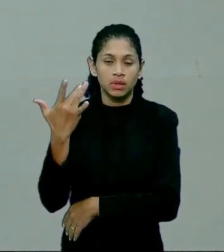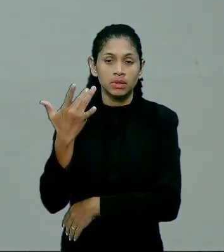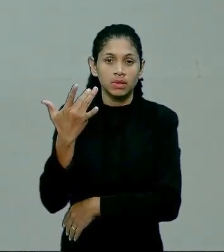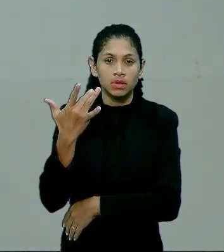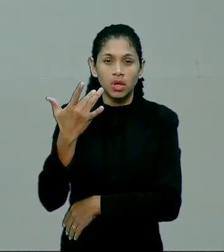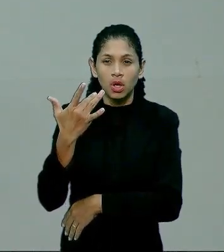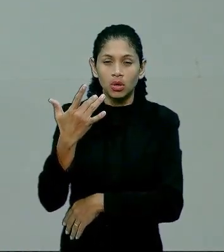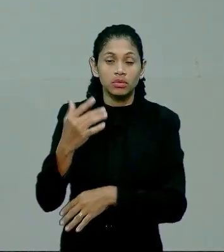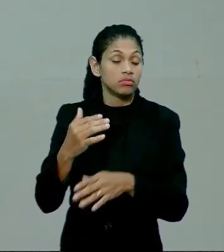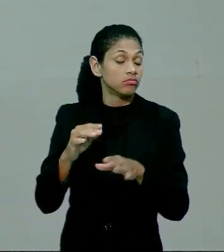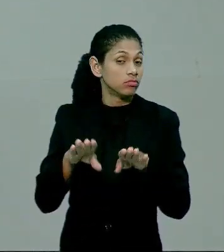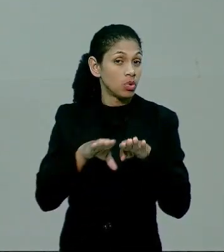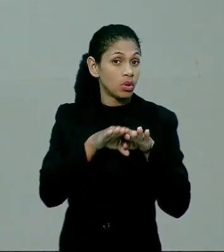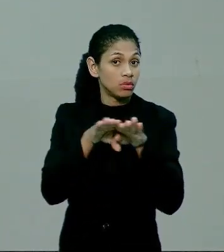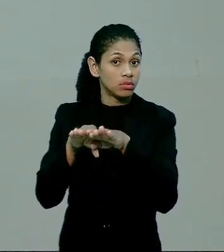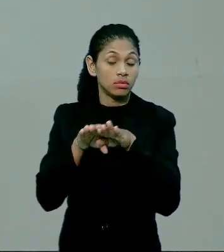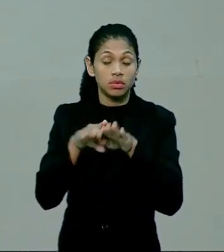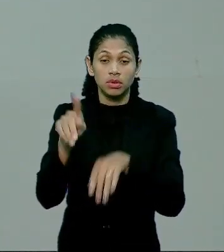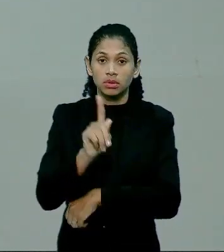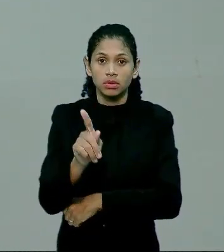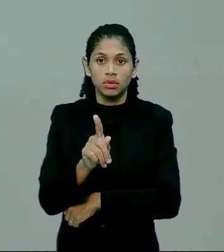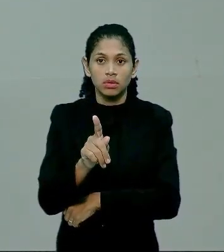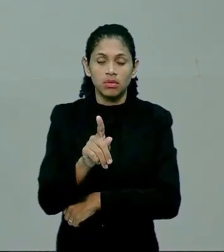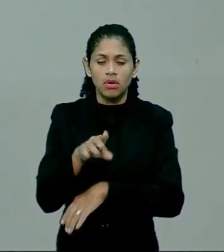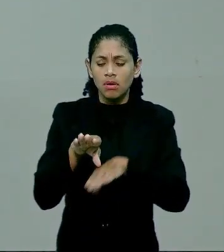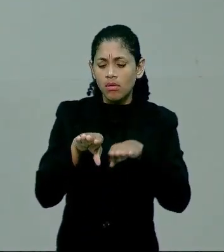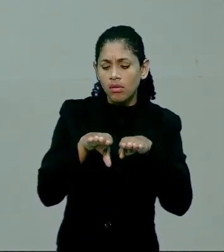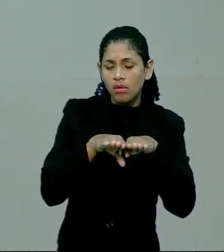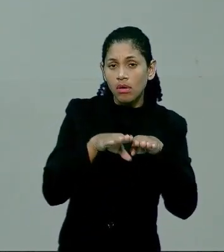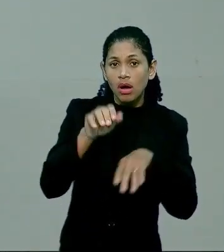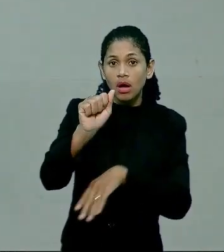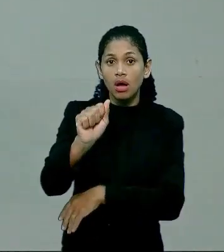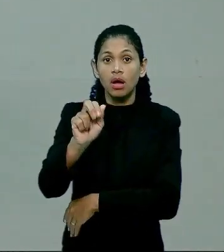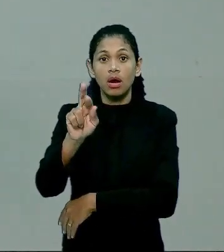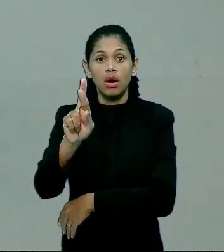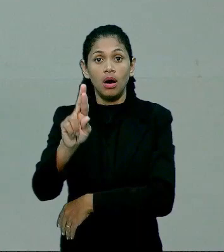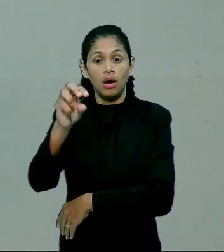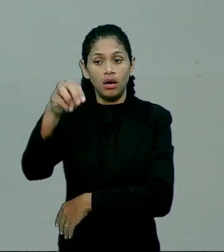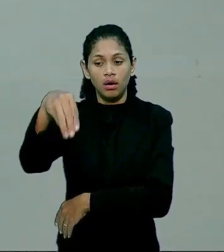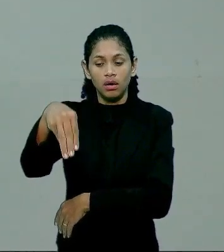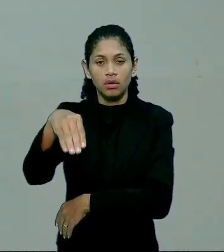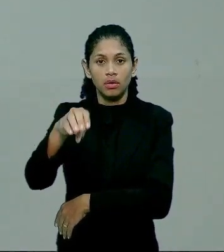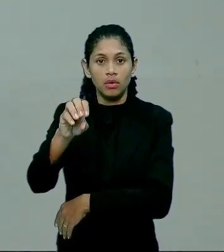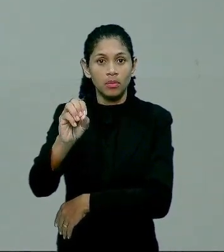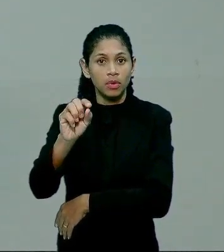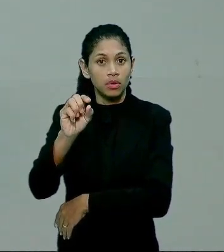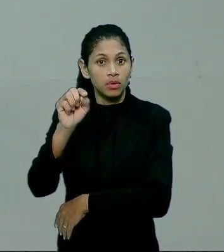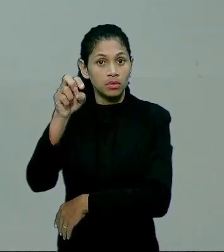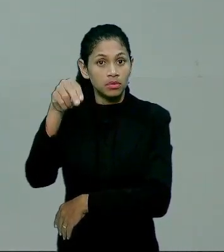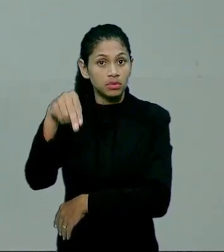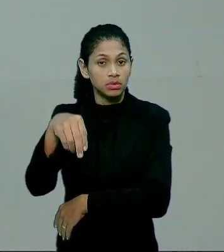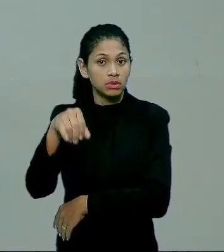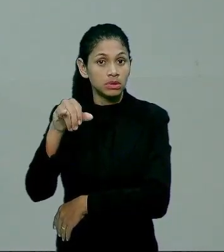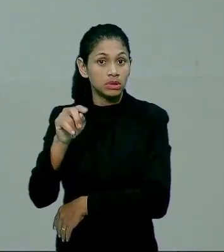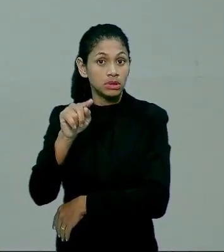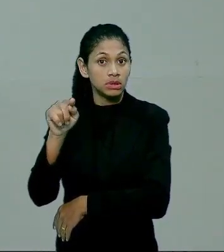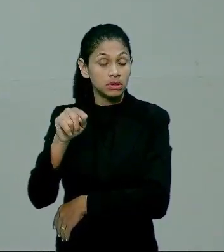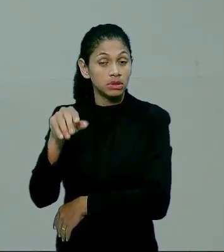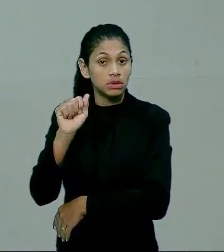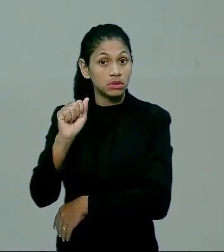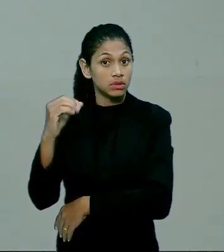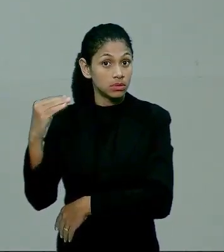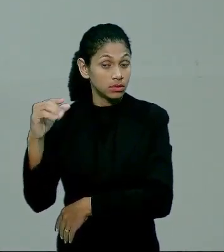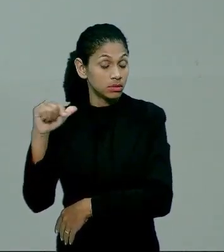padronização. A harmonização aqui se fala é que tá tudo natural, sou bonita pra caramba, tudo se encaixa